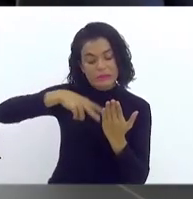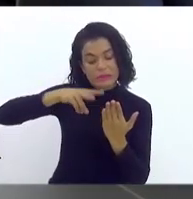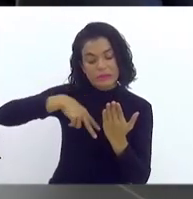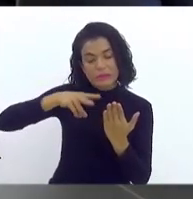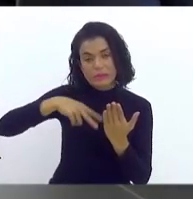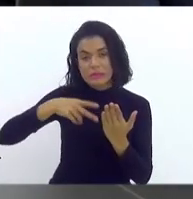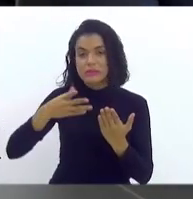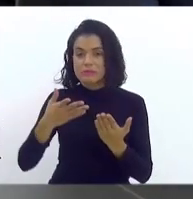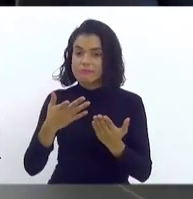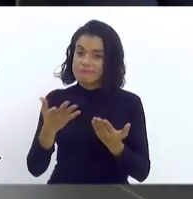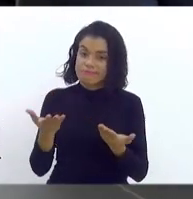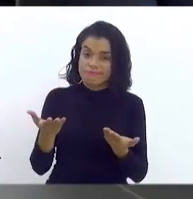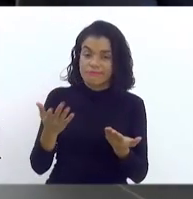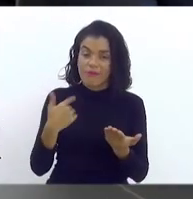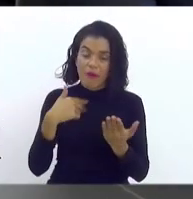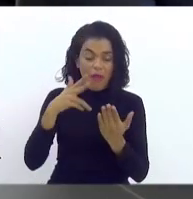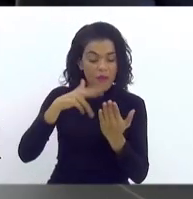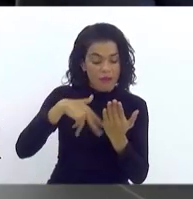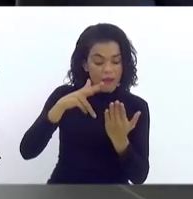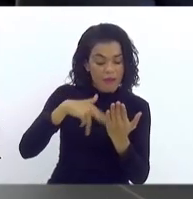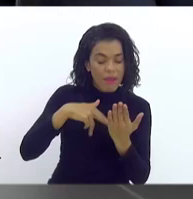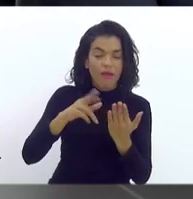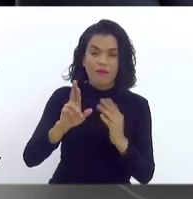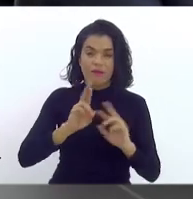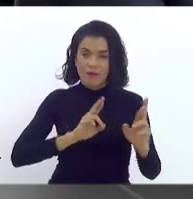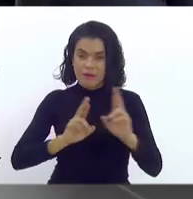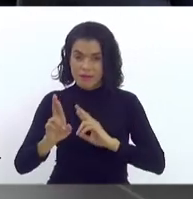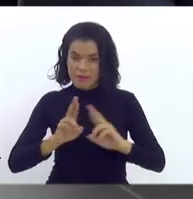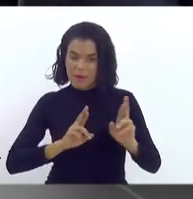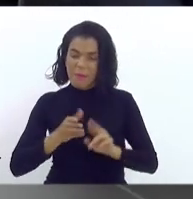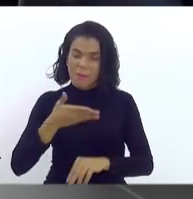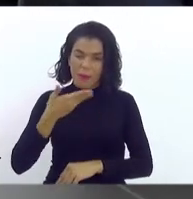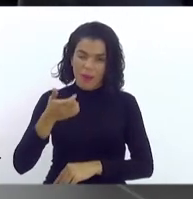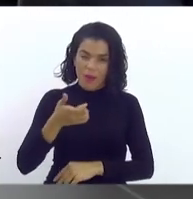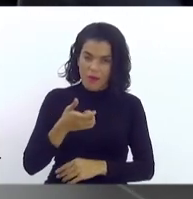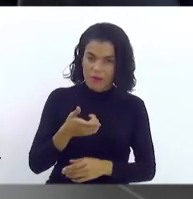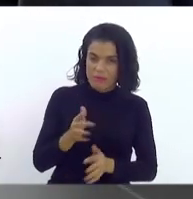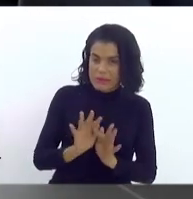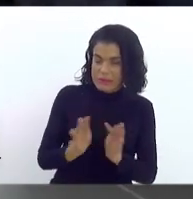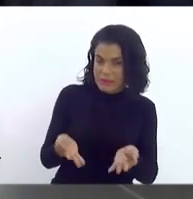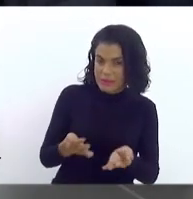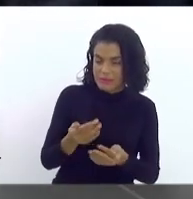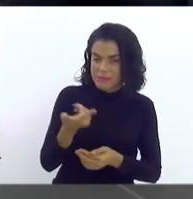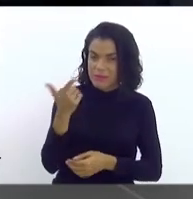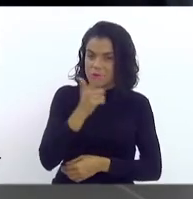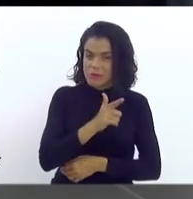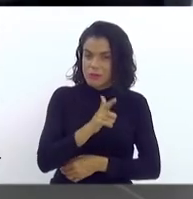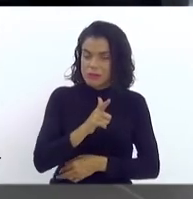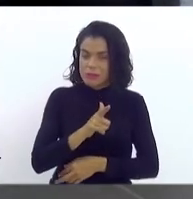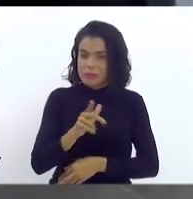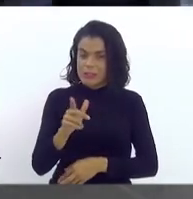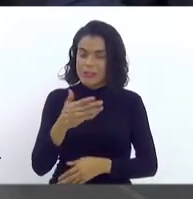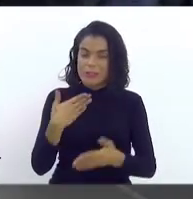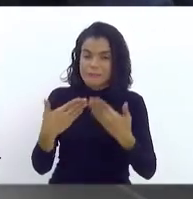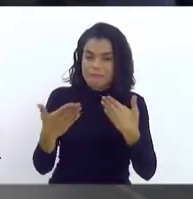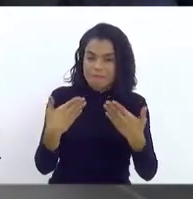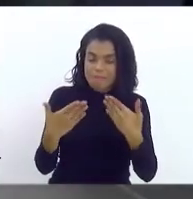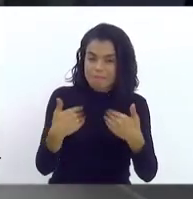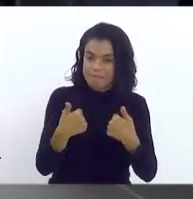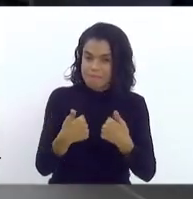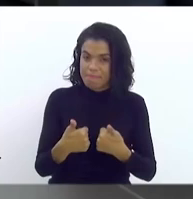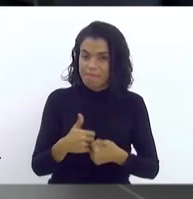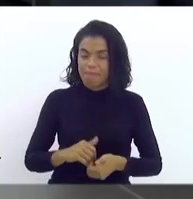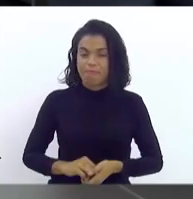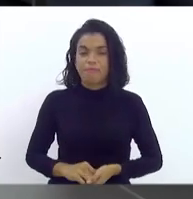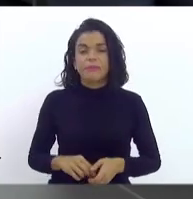senhora, de acordo com o que vai vendo, vai respondendo, fica bem mais fácil para a gente conseguir chegar um diálogo.